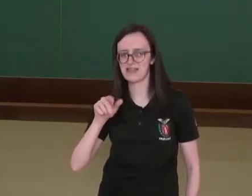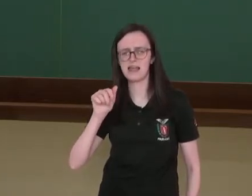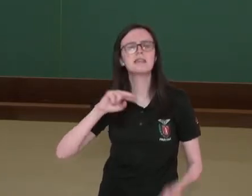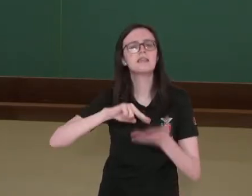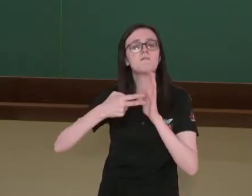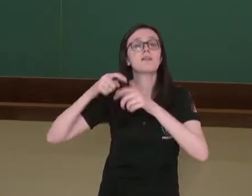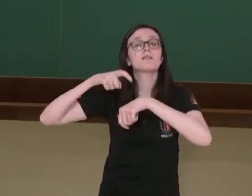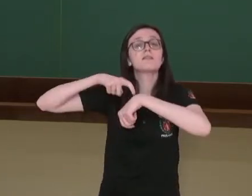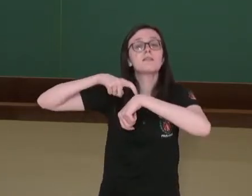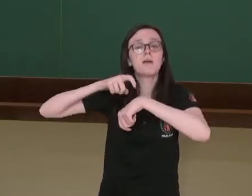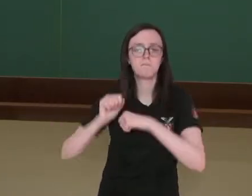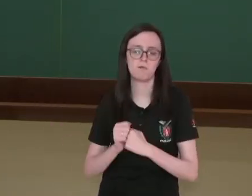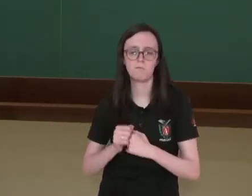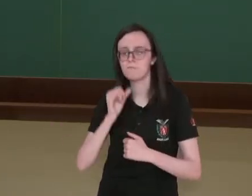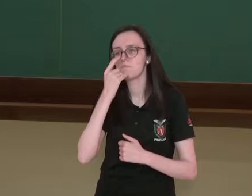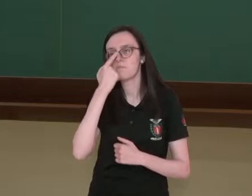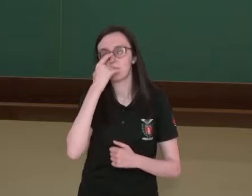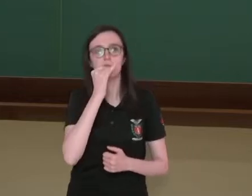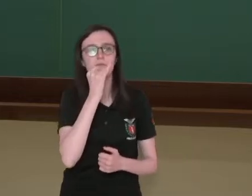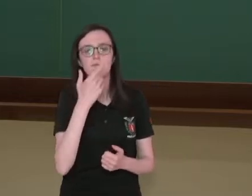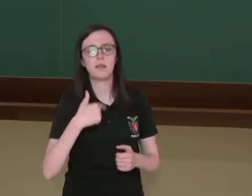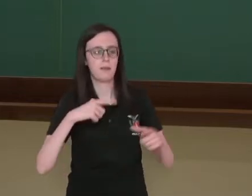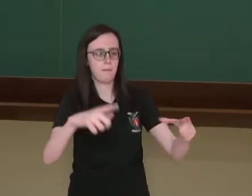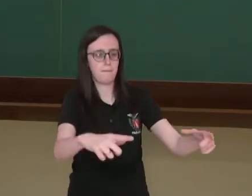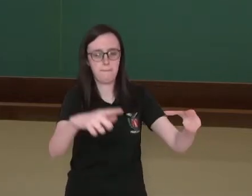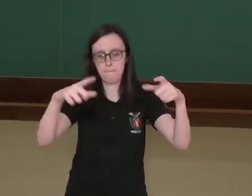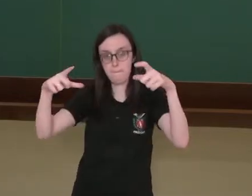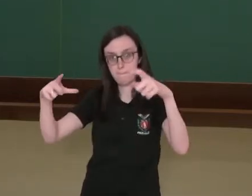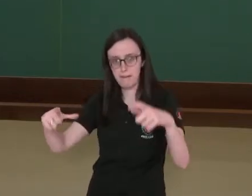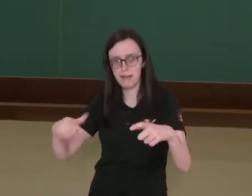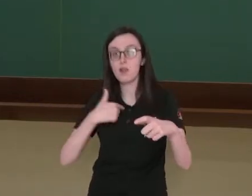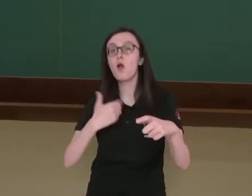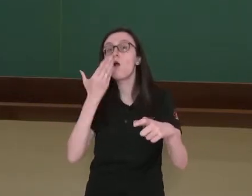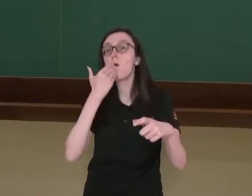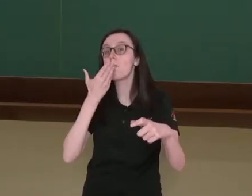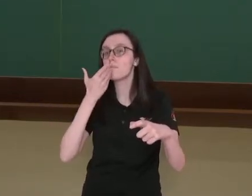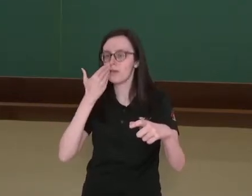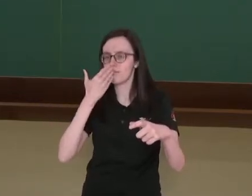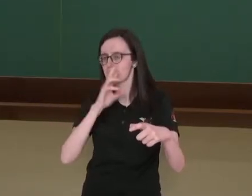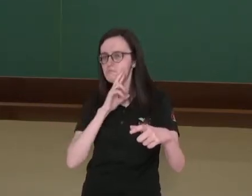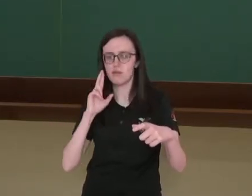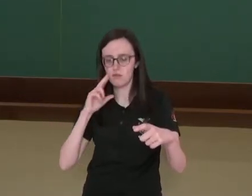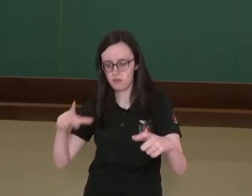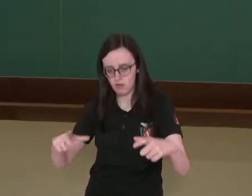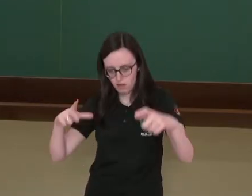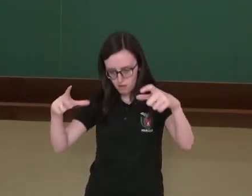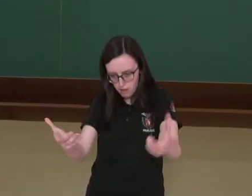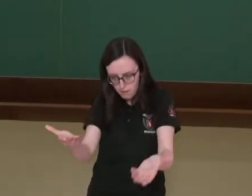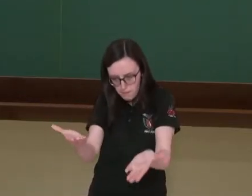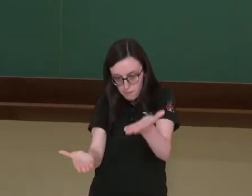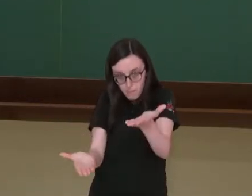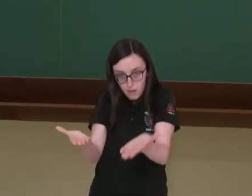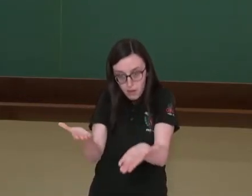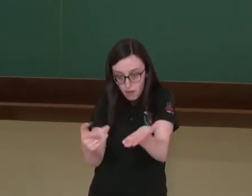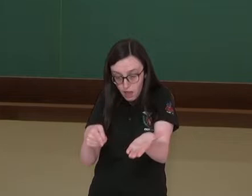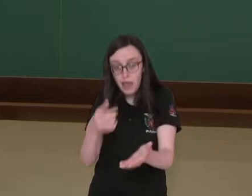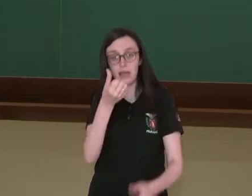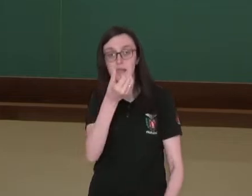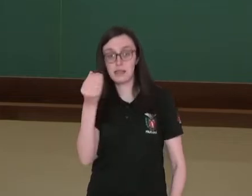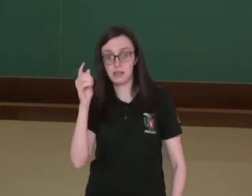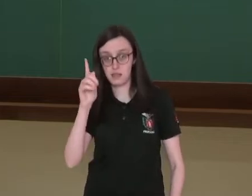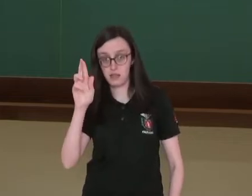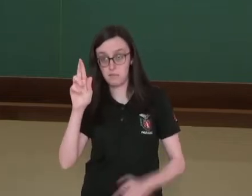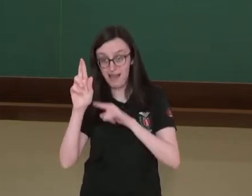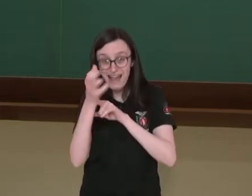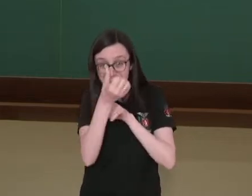vou medir a massa do prato que eu vou comer no restaurante por quilo. Deu 600 gramas.